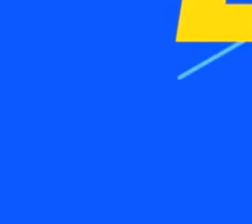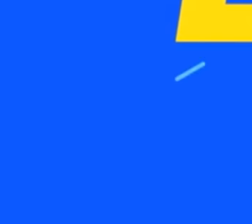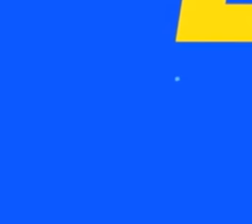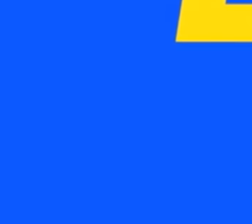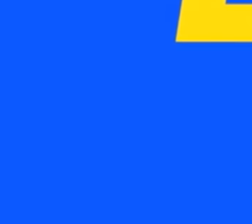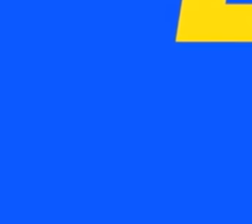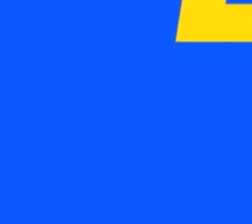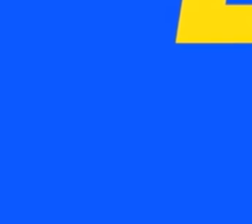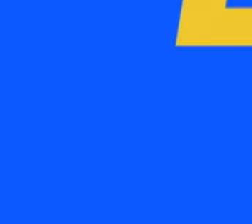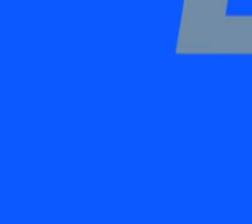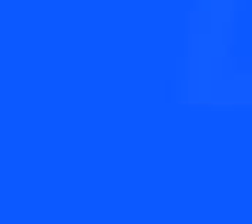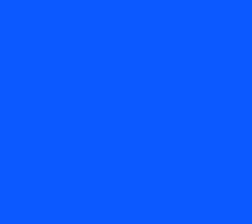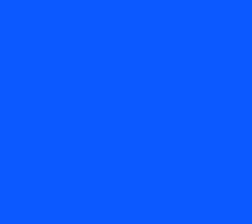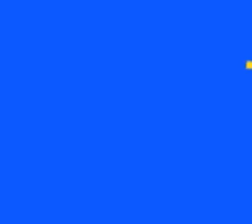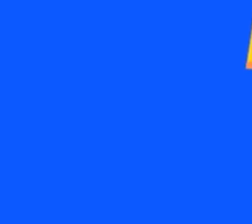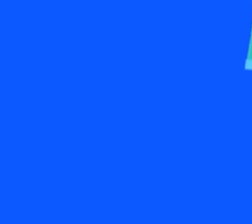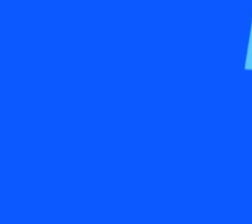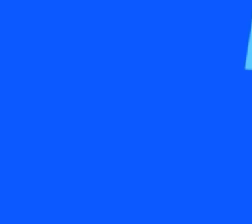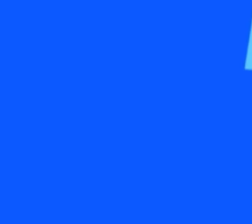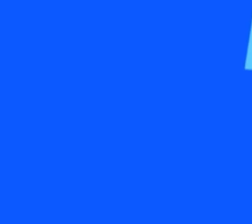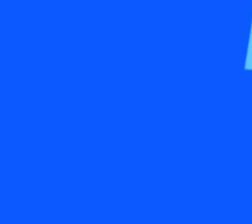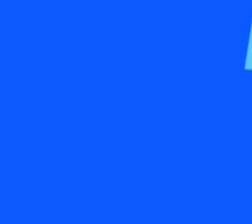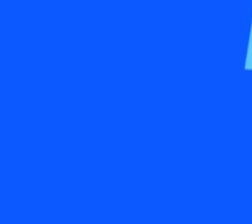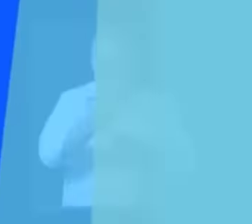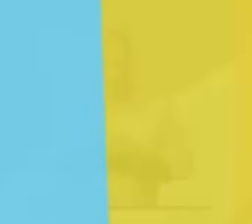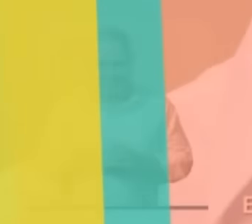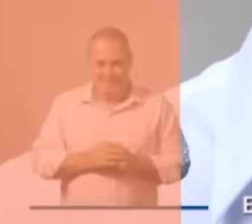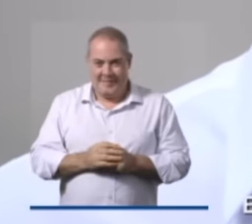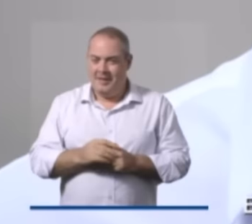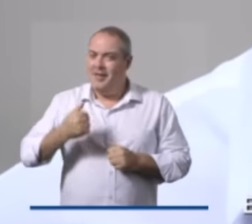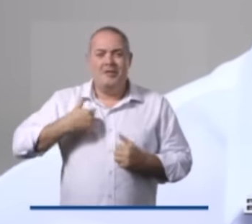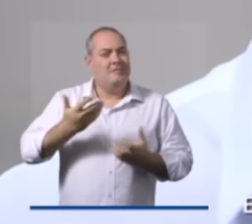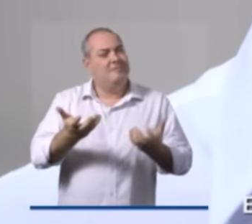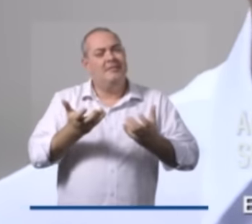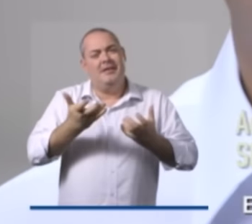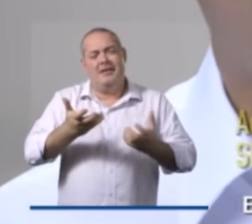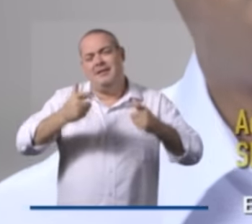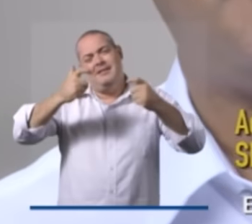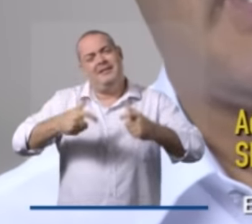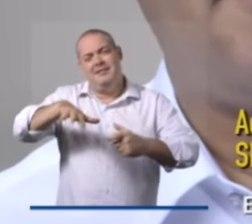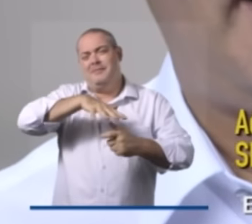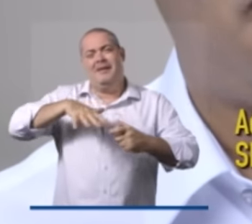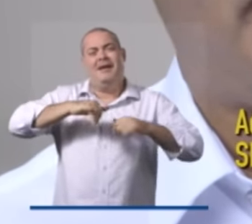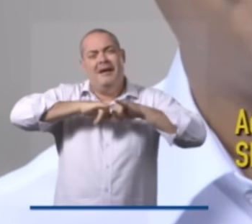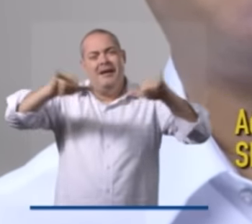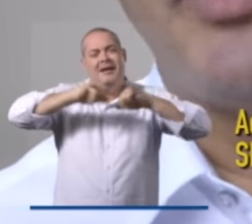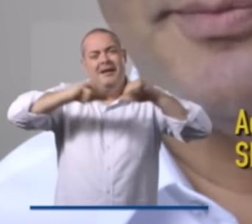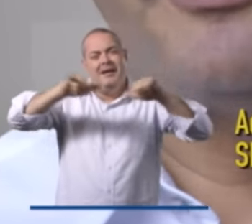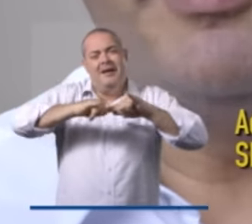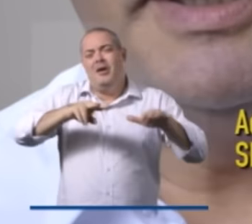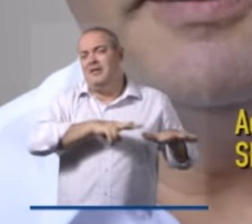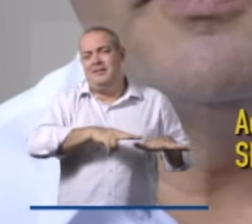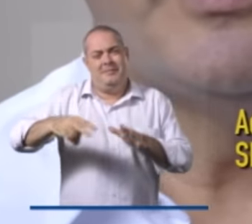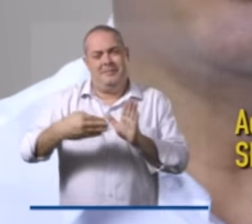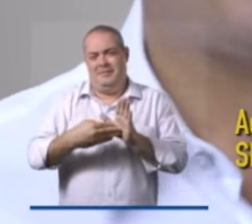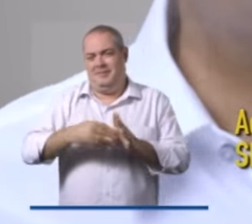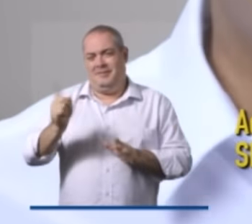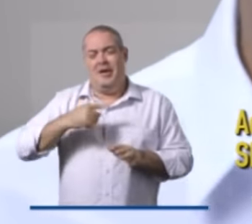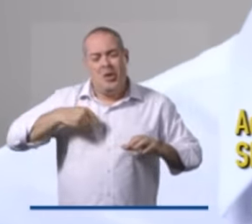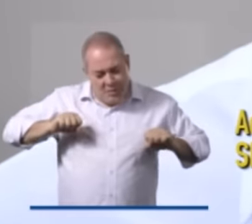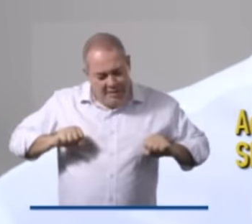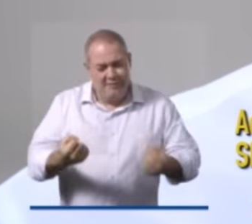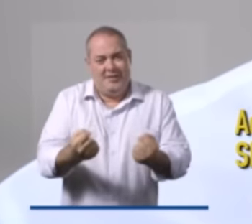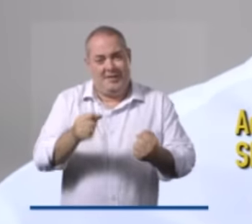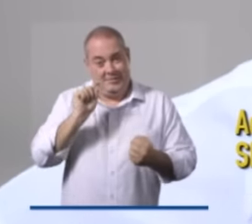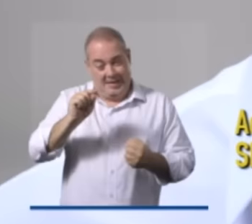João Leite, prefeito. O caminho seguro para melhorar BH. Eu não pretendia usar esse espaço da campanha eleitoral nessa última semana. Eu